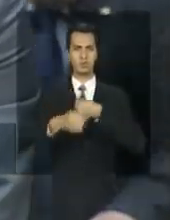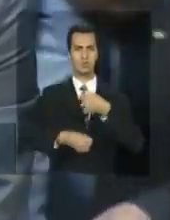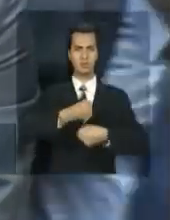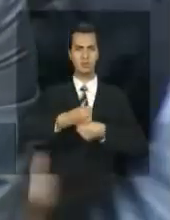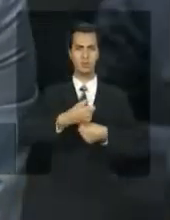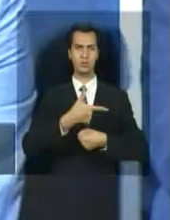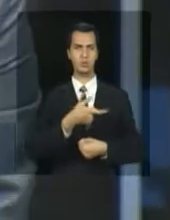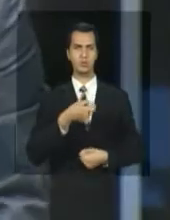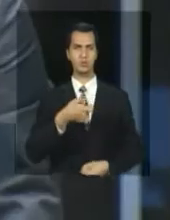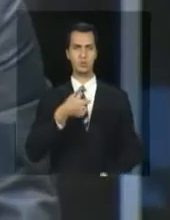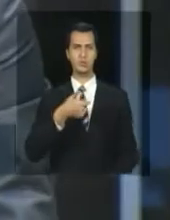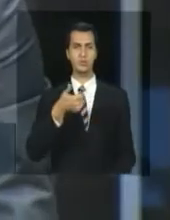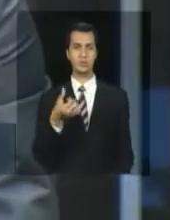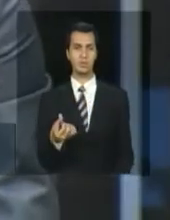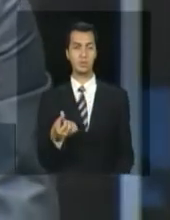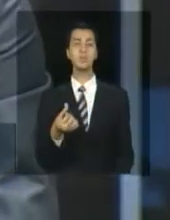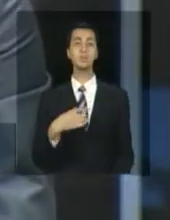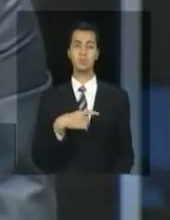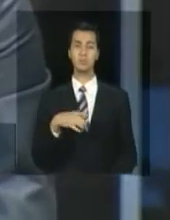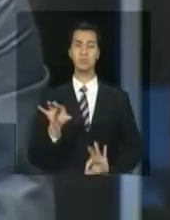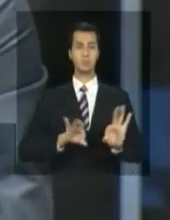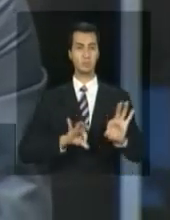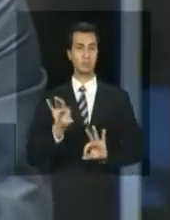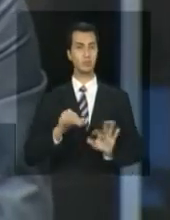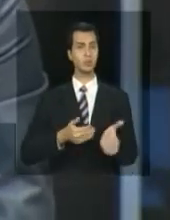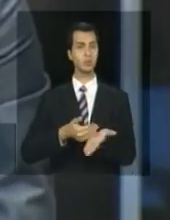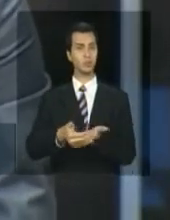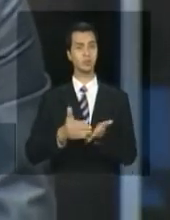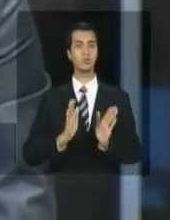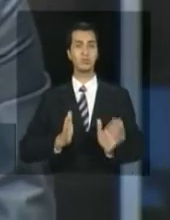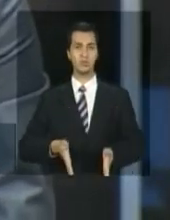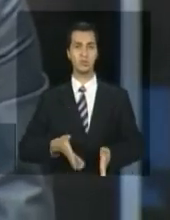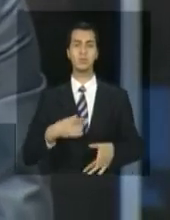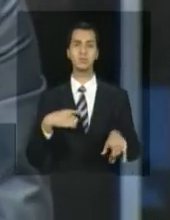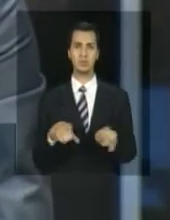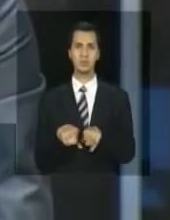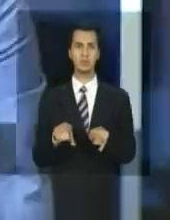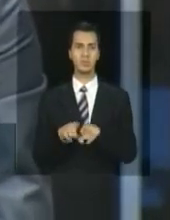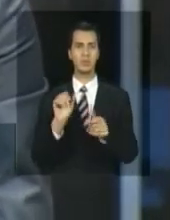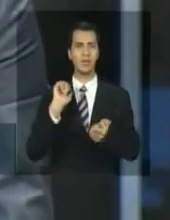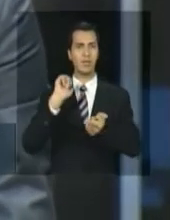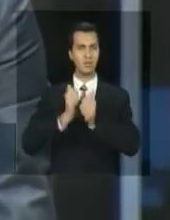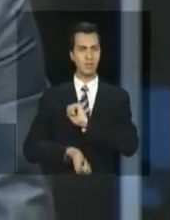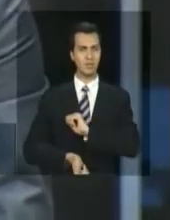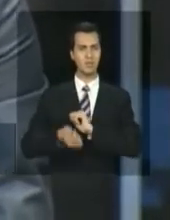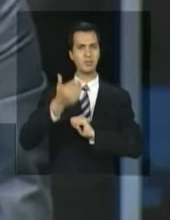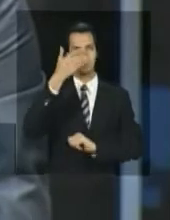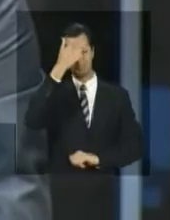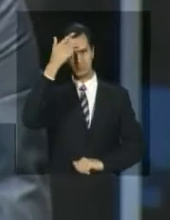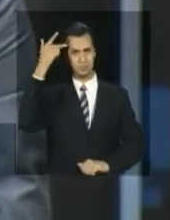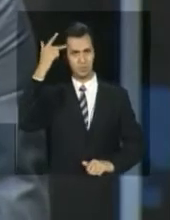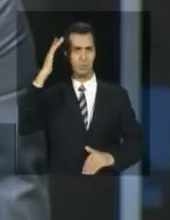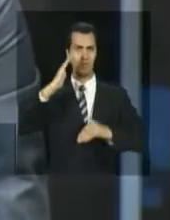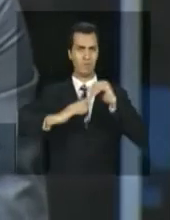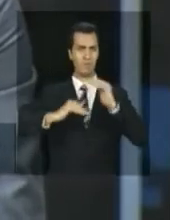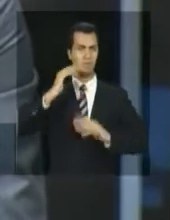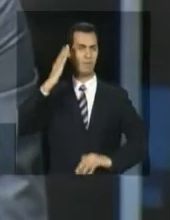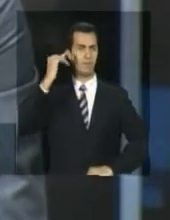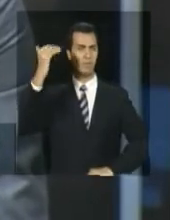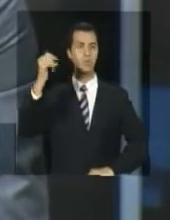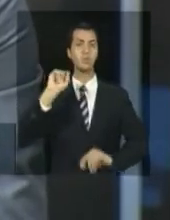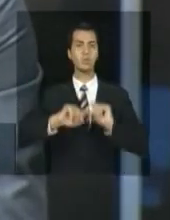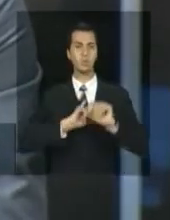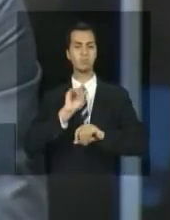preparativos também já foram iniciados, inclusive a formação de nossos atletas, cujo principal mecanismo de